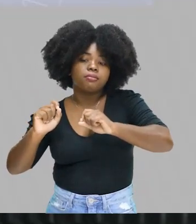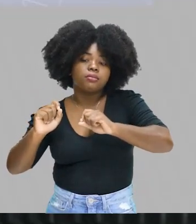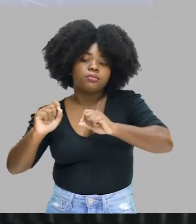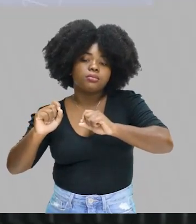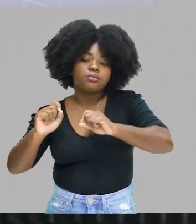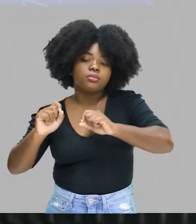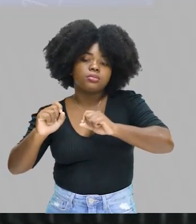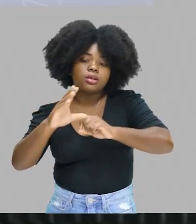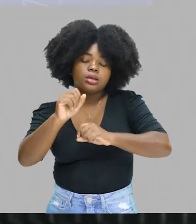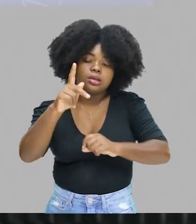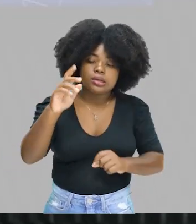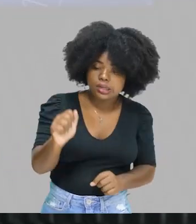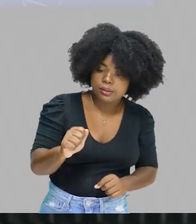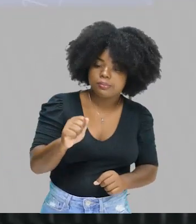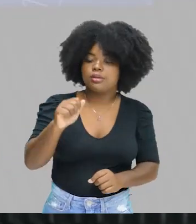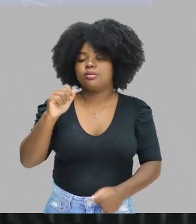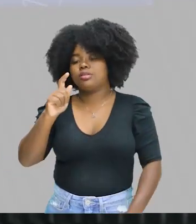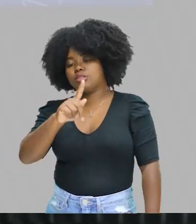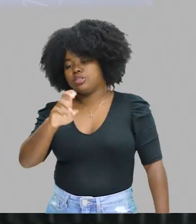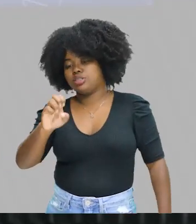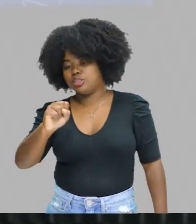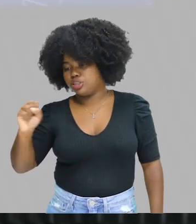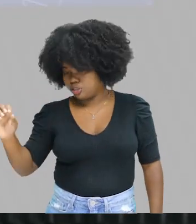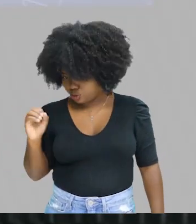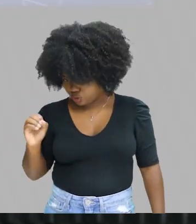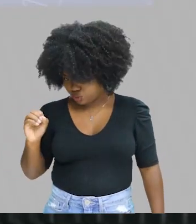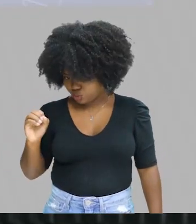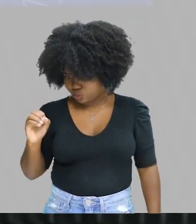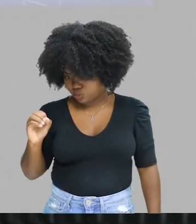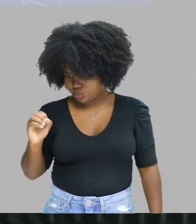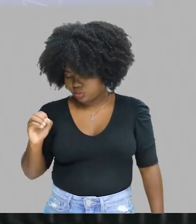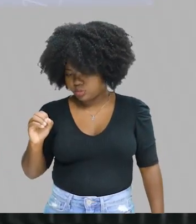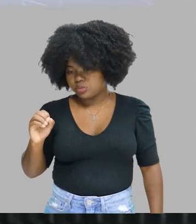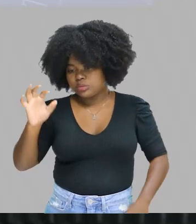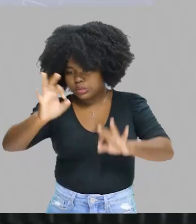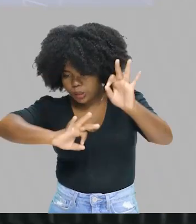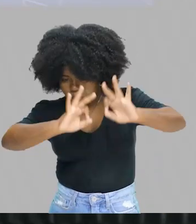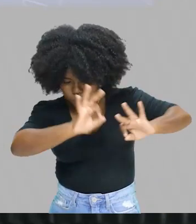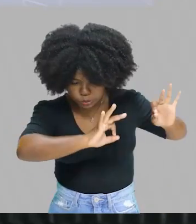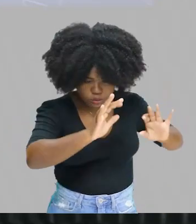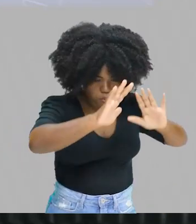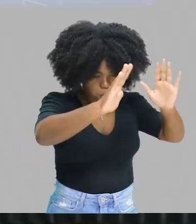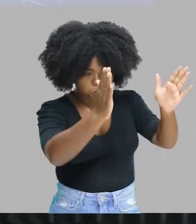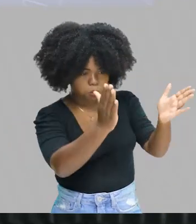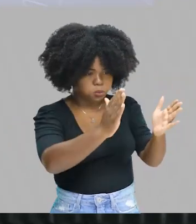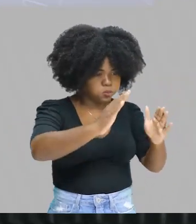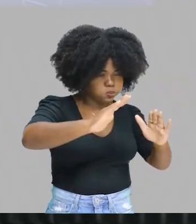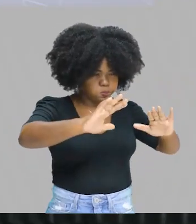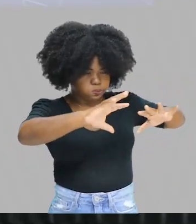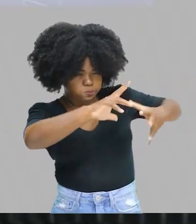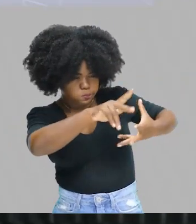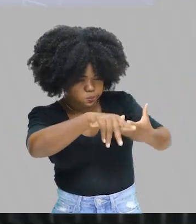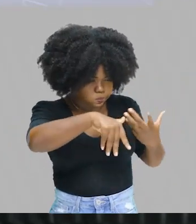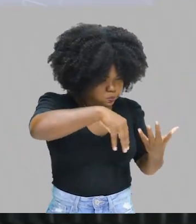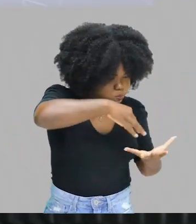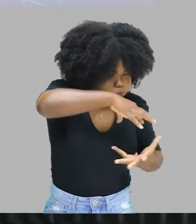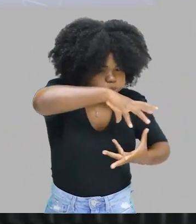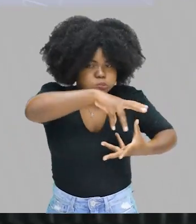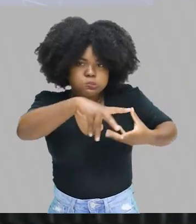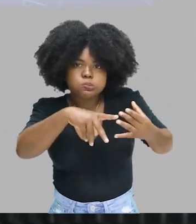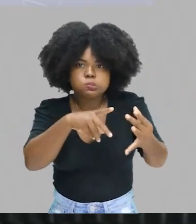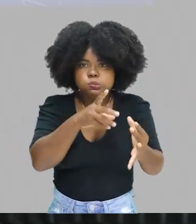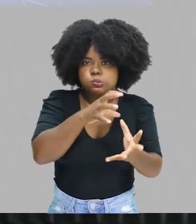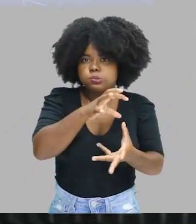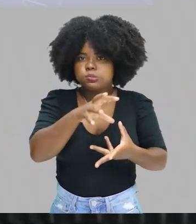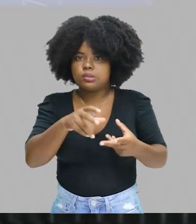uma capa feita em gesso em cima da peça original, que é modelada geralmente com argila, e na hora que você abre essas duas peças, dois tasselos,